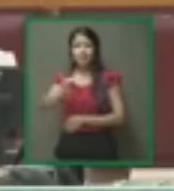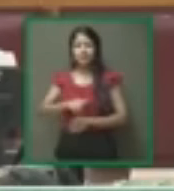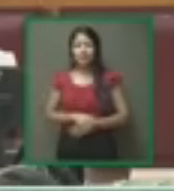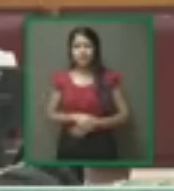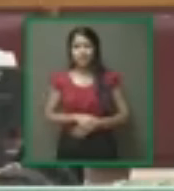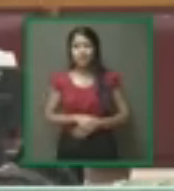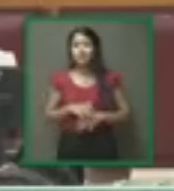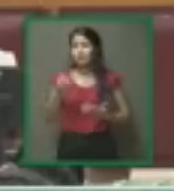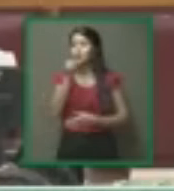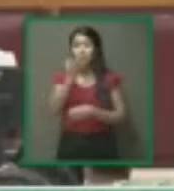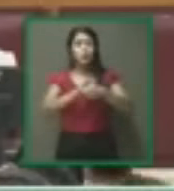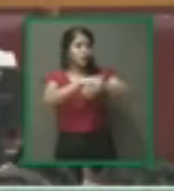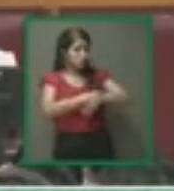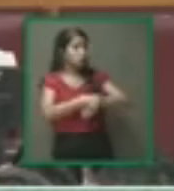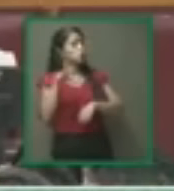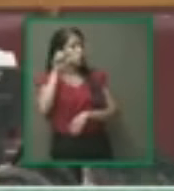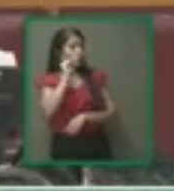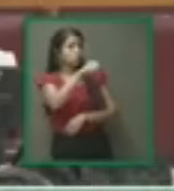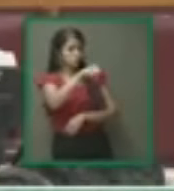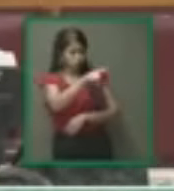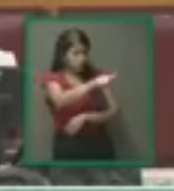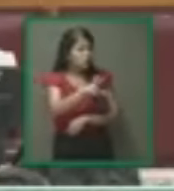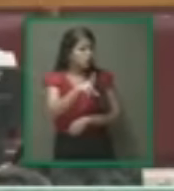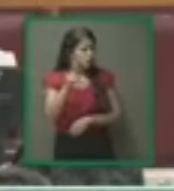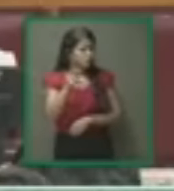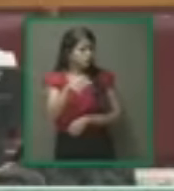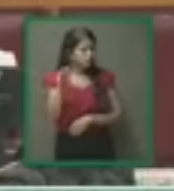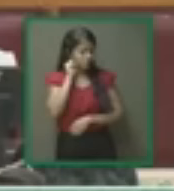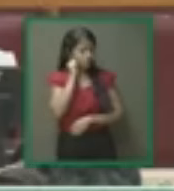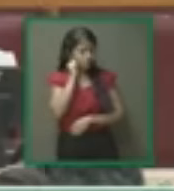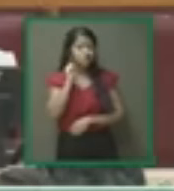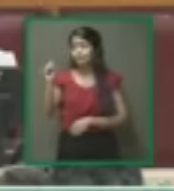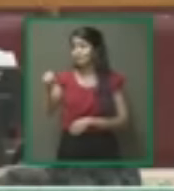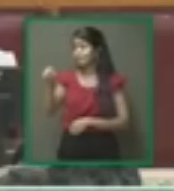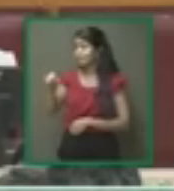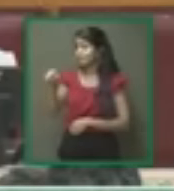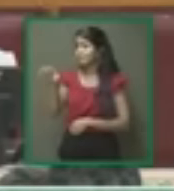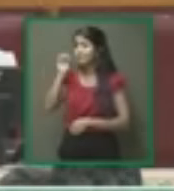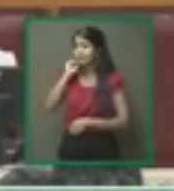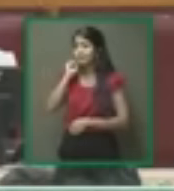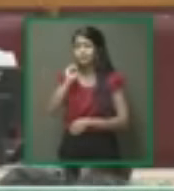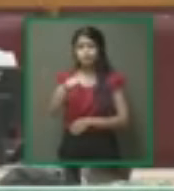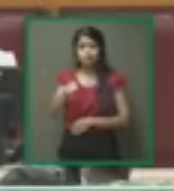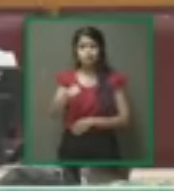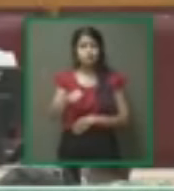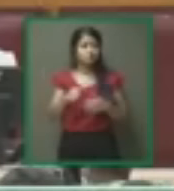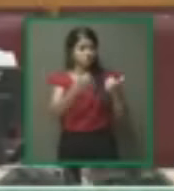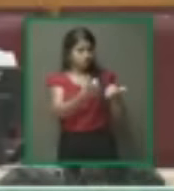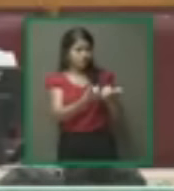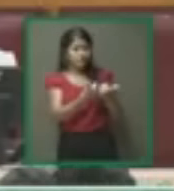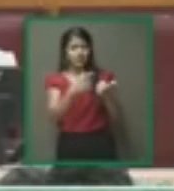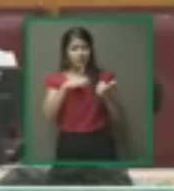Boa noite, Excelência. Eu lhe escuto bem. A senhora me ouve? Estou ouvindo bem. Está dando,